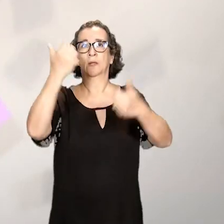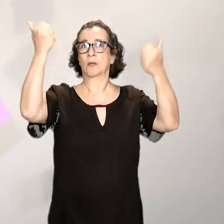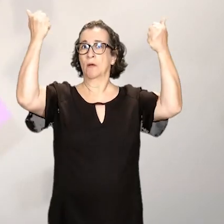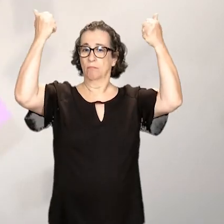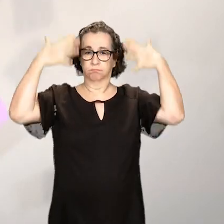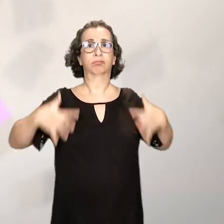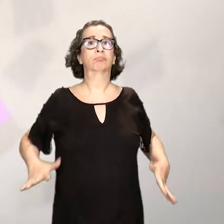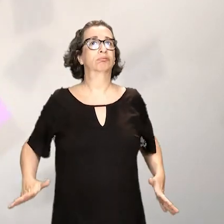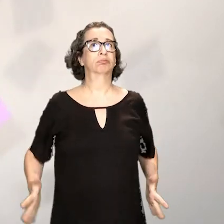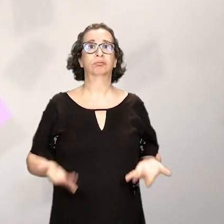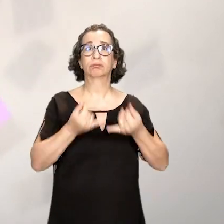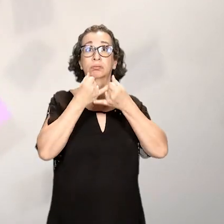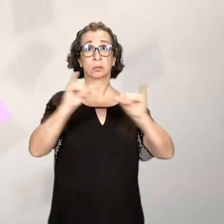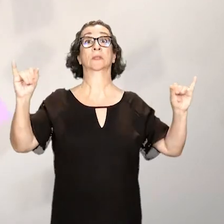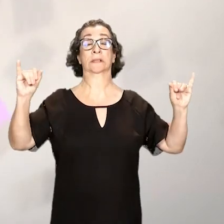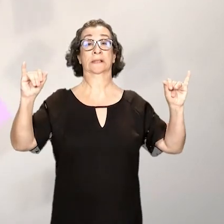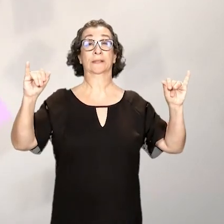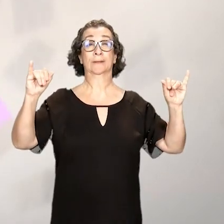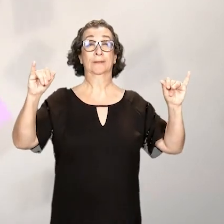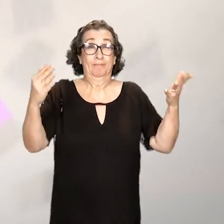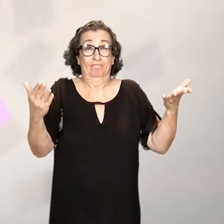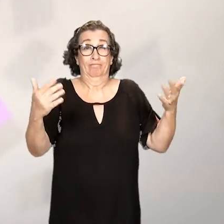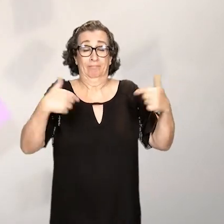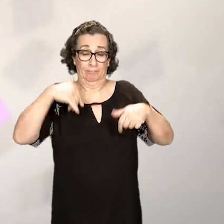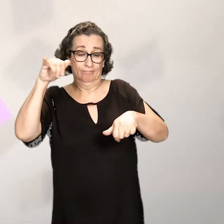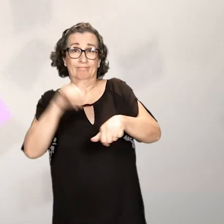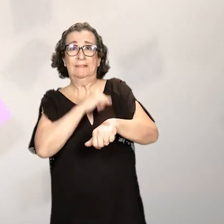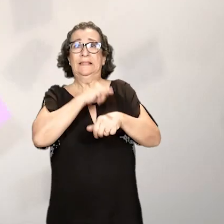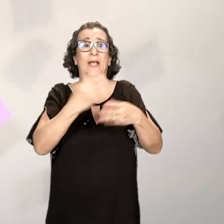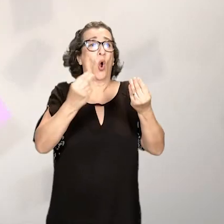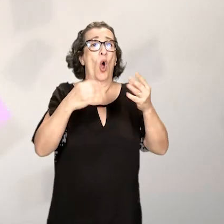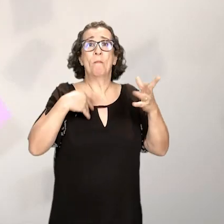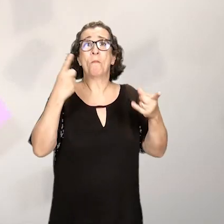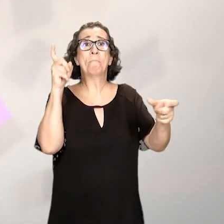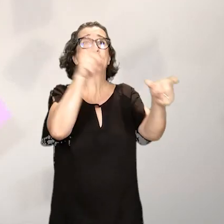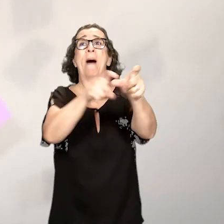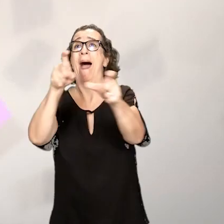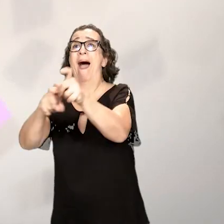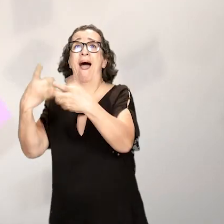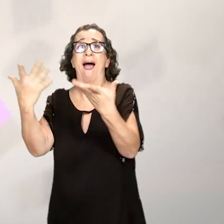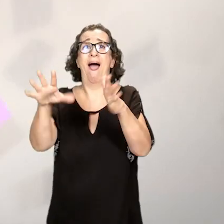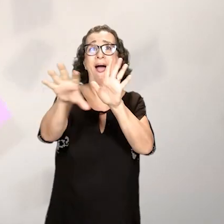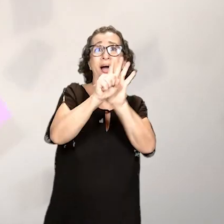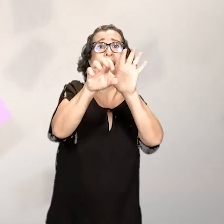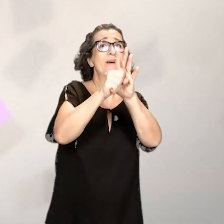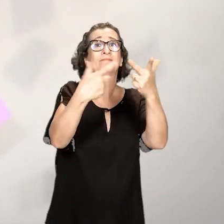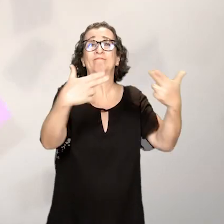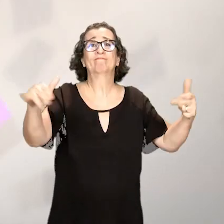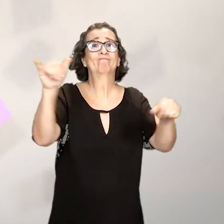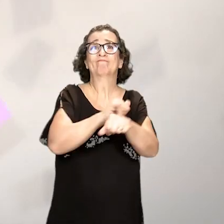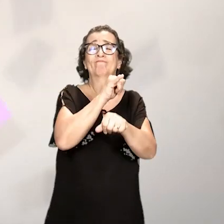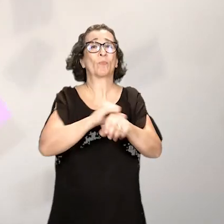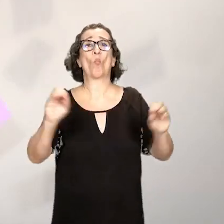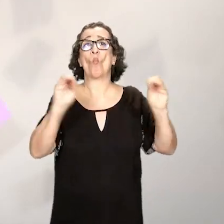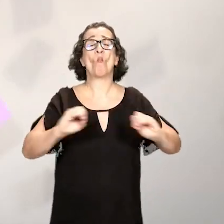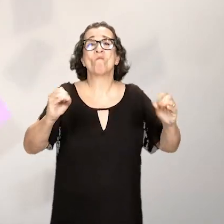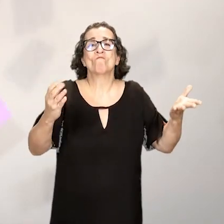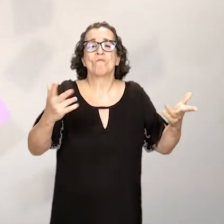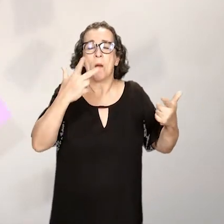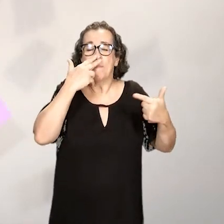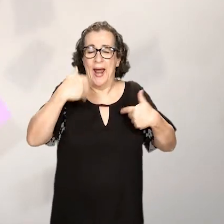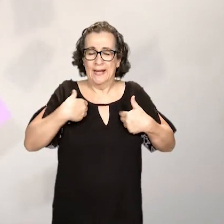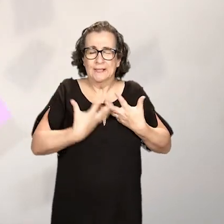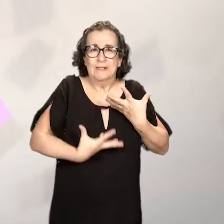que toma pessoa e ela ali sem recursos simbólicos acaba isso acaba não sendo